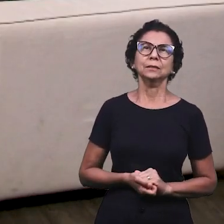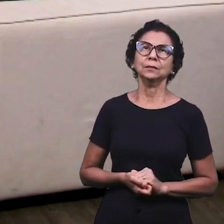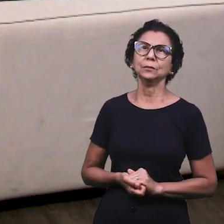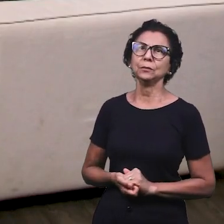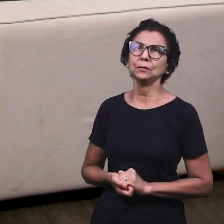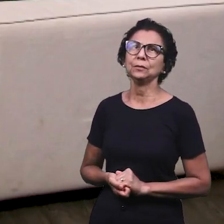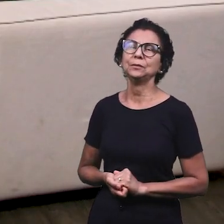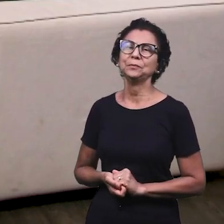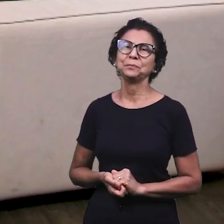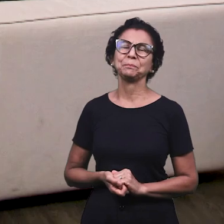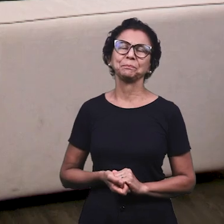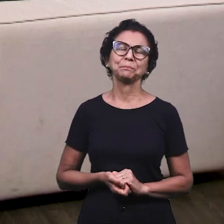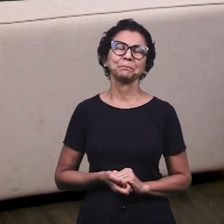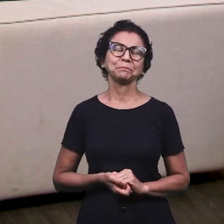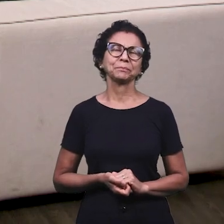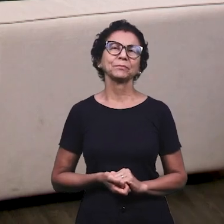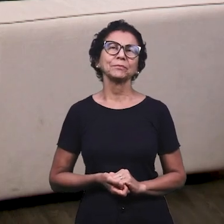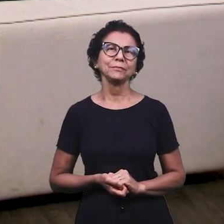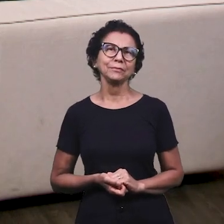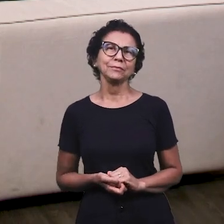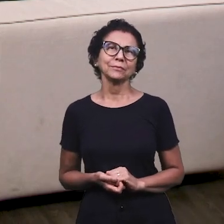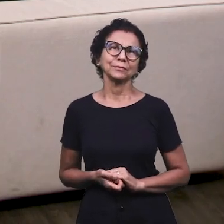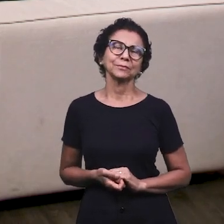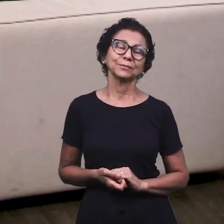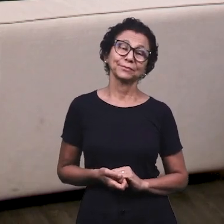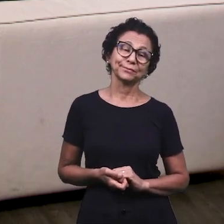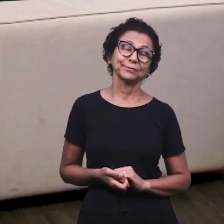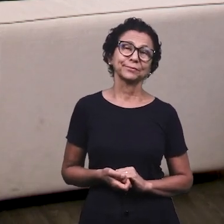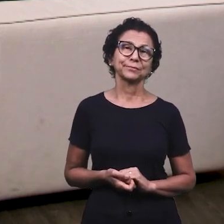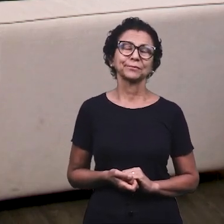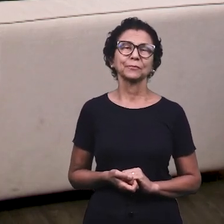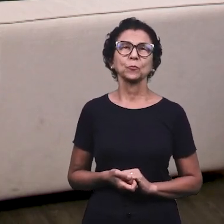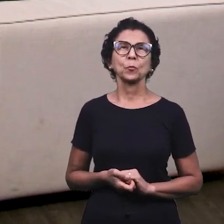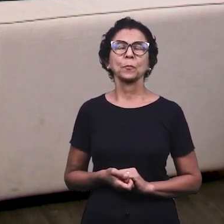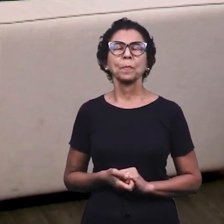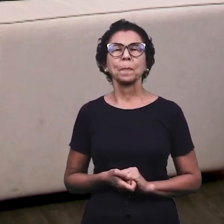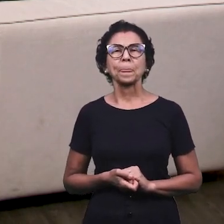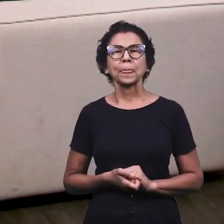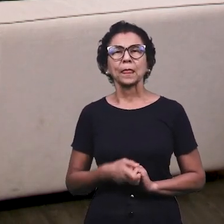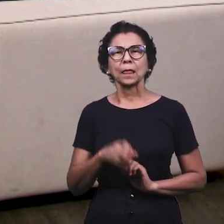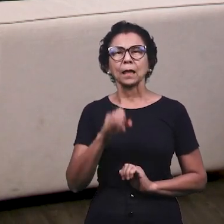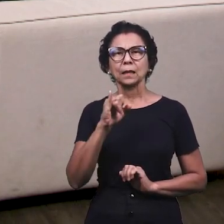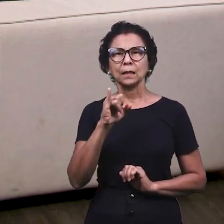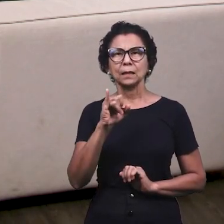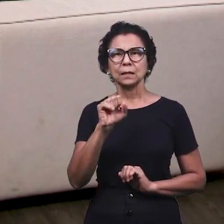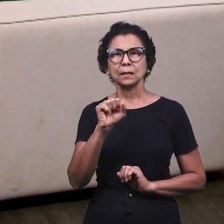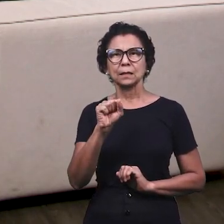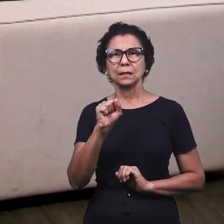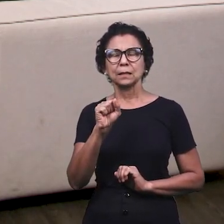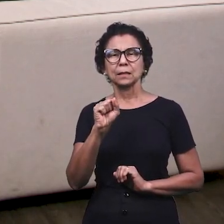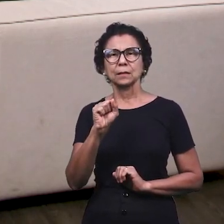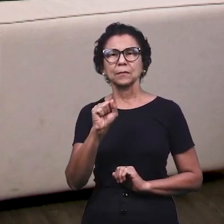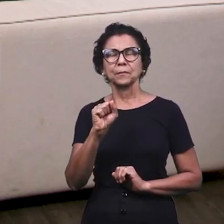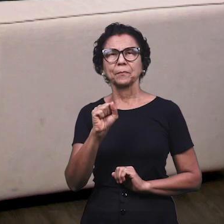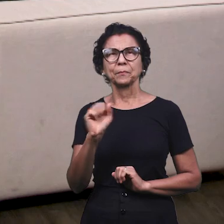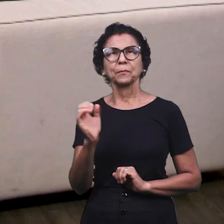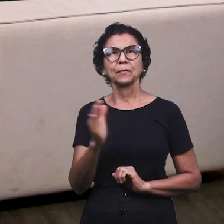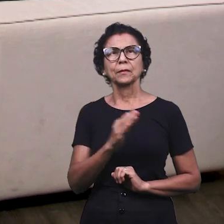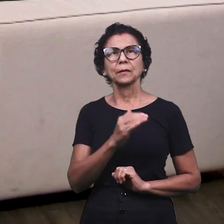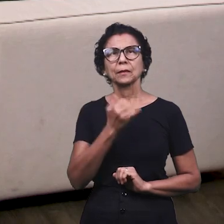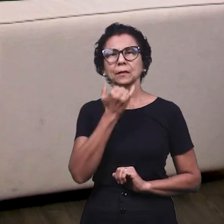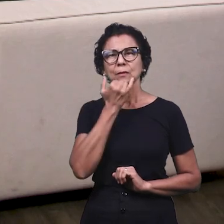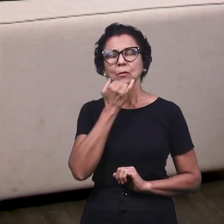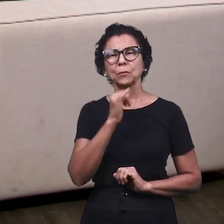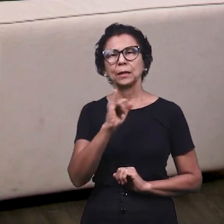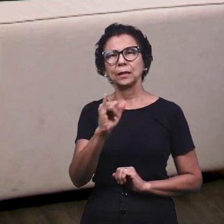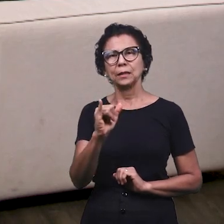outros que faz isso. É bem Inclusive peculiar. O ICMS é isso, né? Incluiu o S lá no